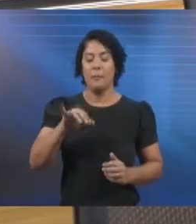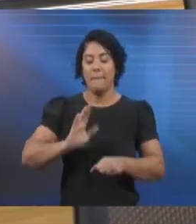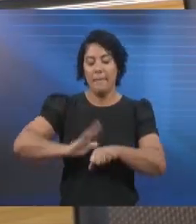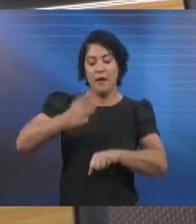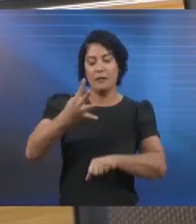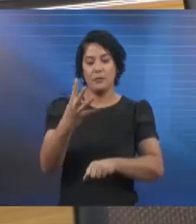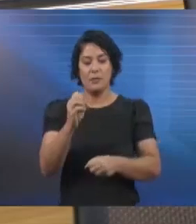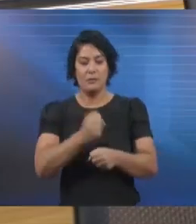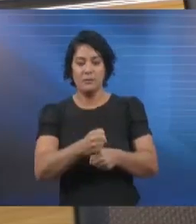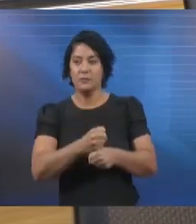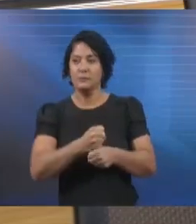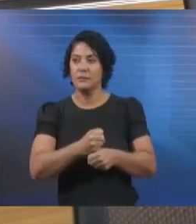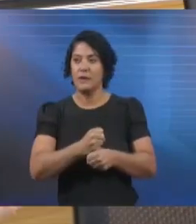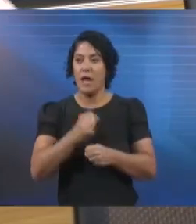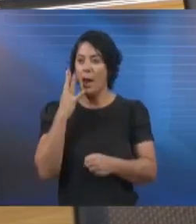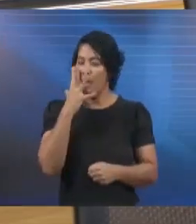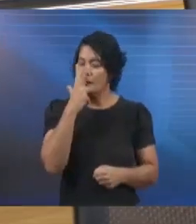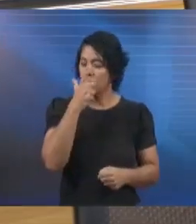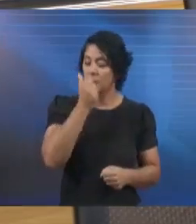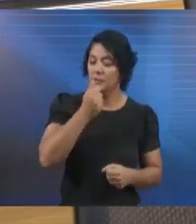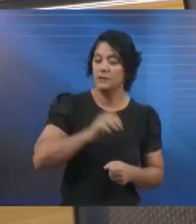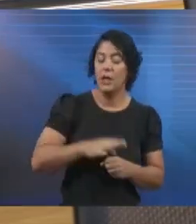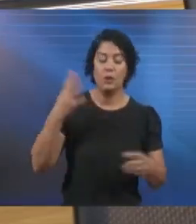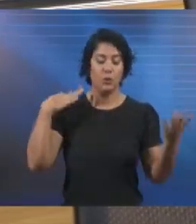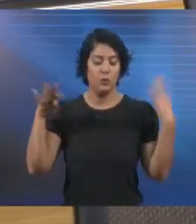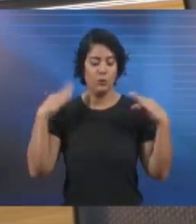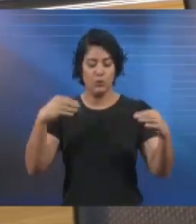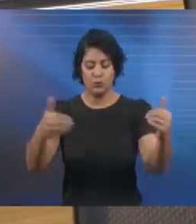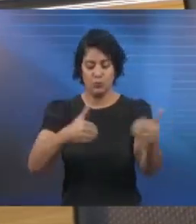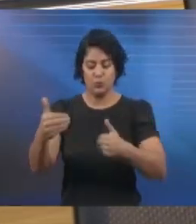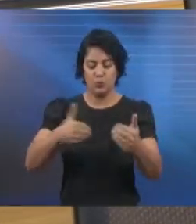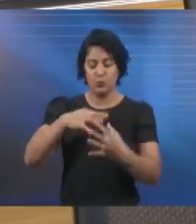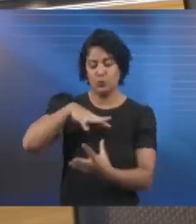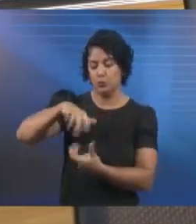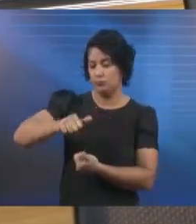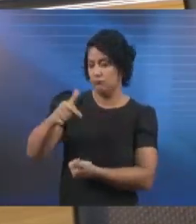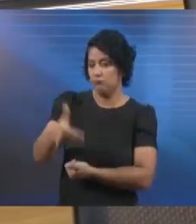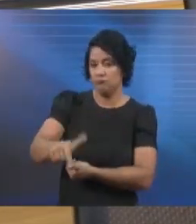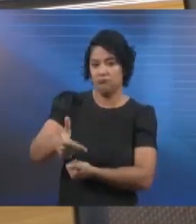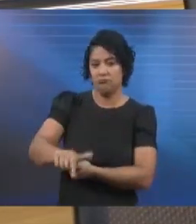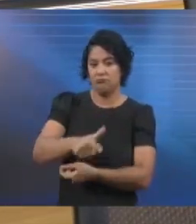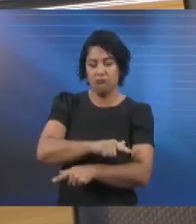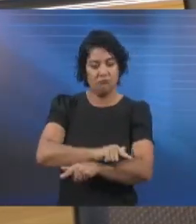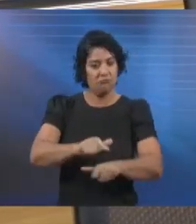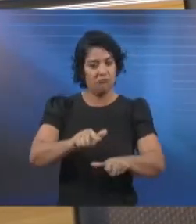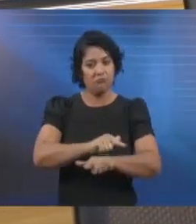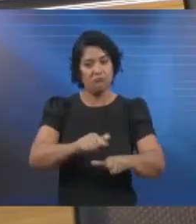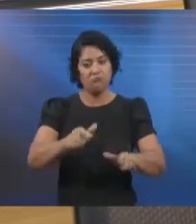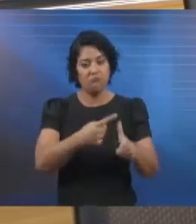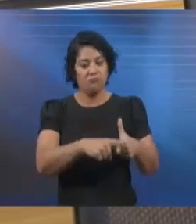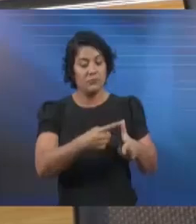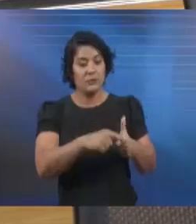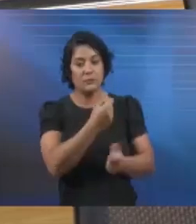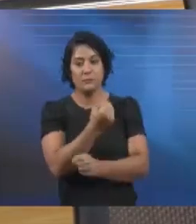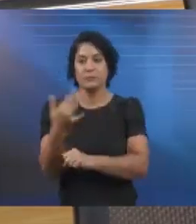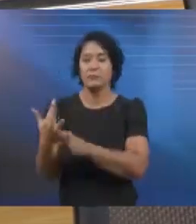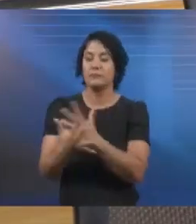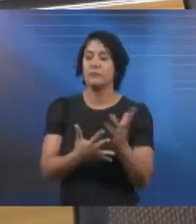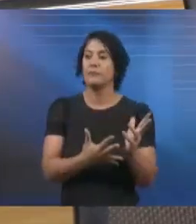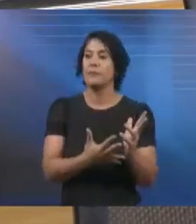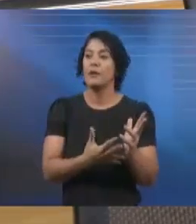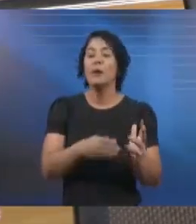40 anos a praia é linda recep turista de todo mundo não tem nenhum dano ambiental ali